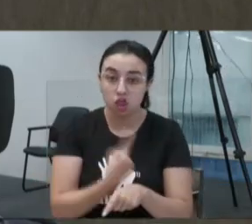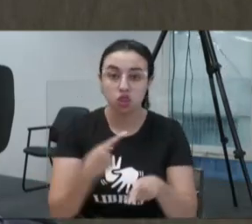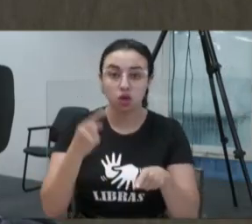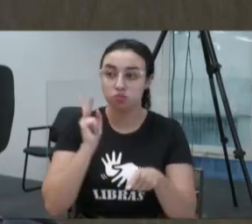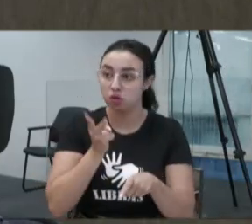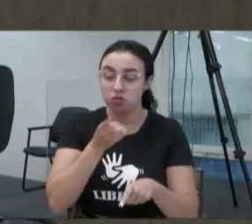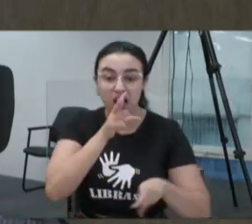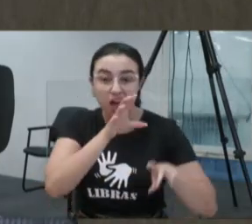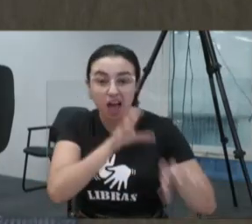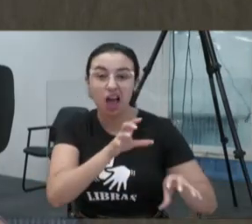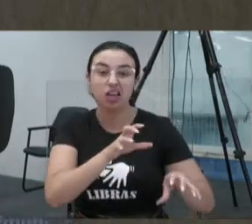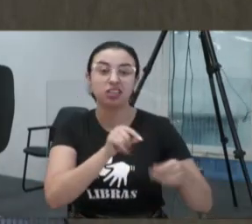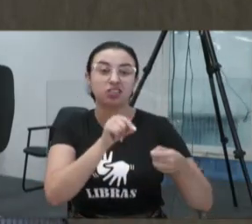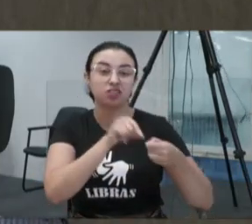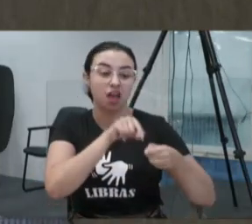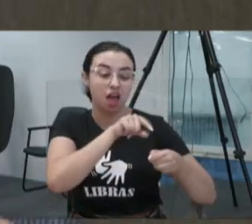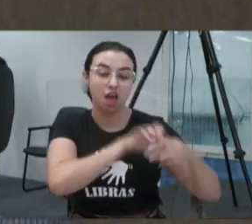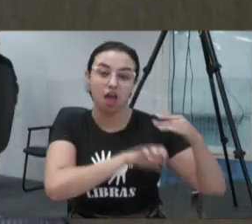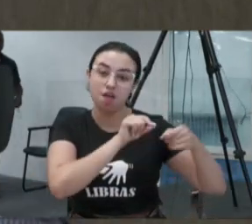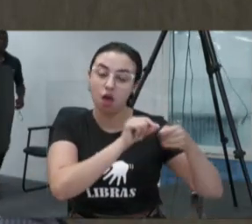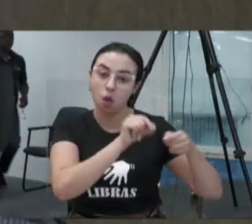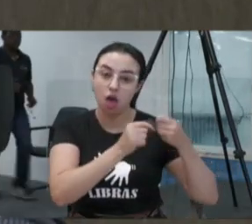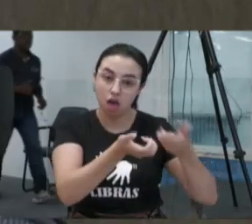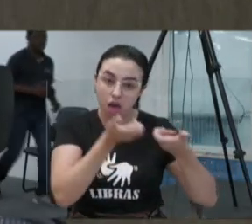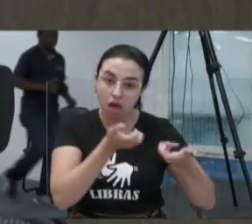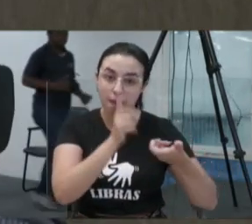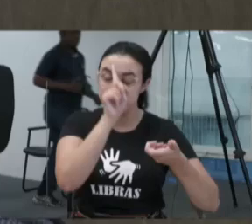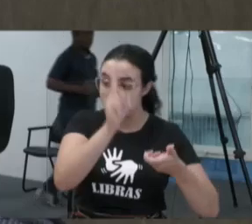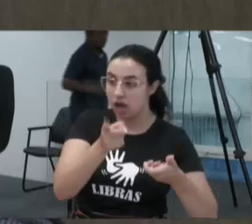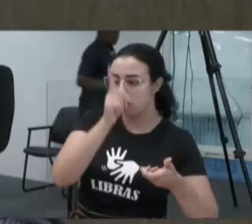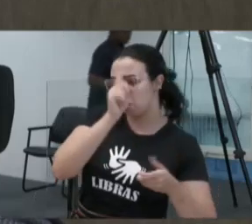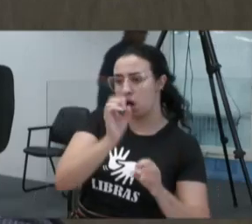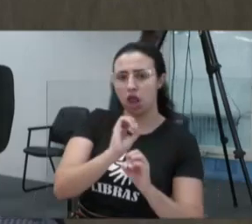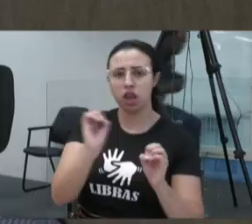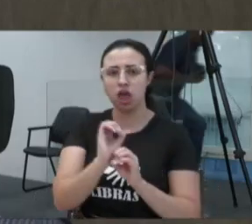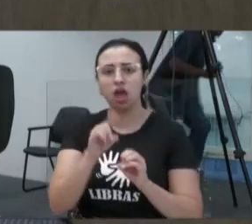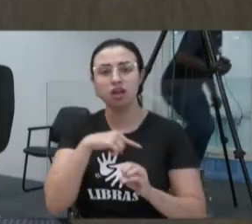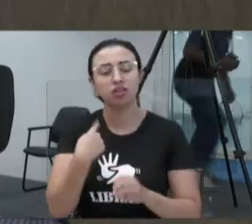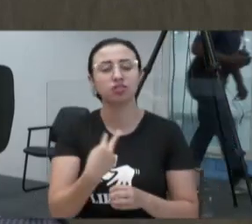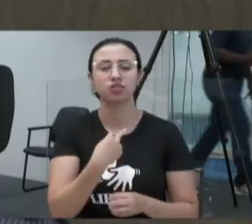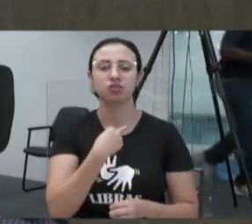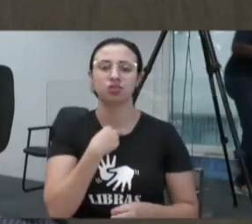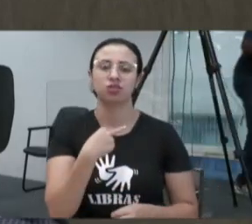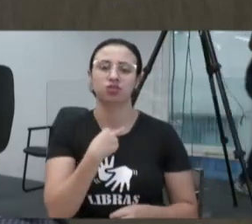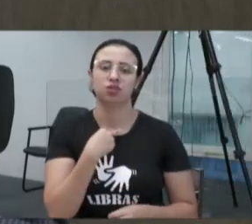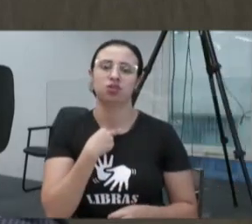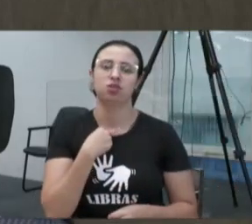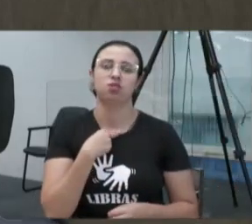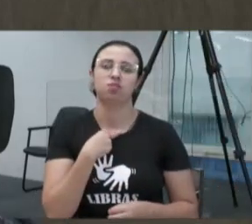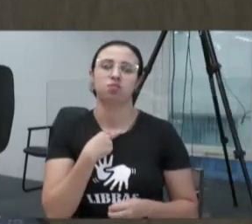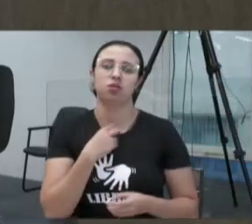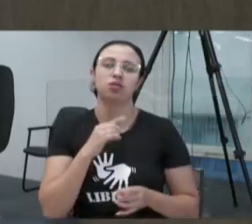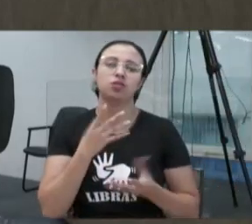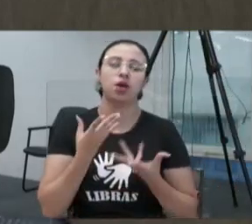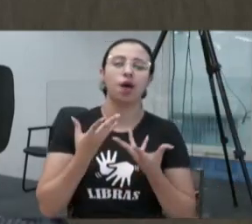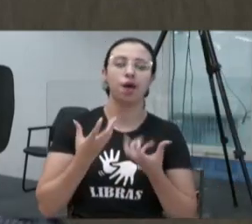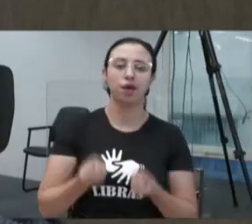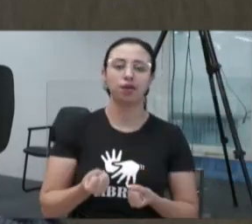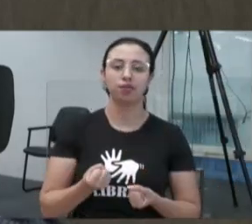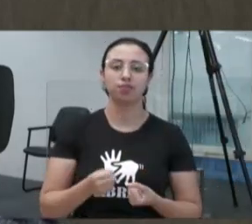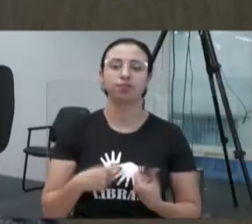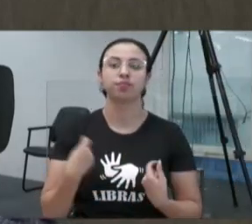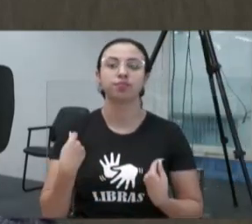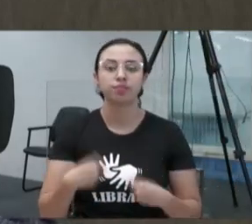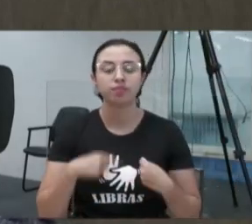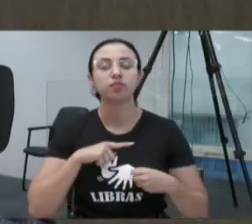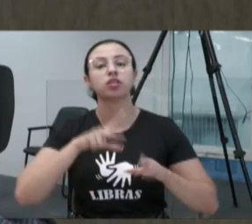que está essa empresa fazendo o que quer aqui, mandando e desmandando, mas nós não podemos, a toque de caixa, simplesmente tirar. Tem que